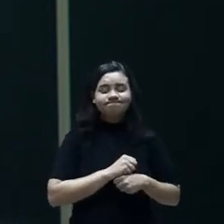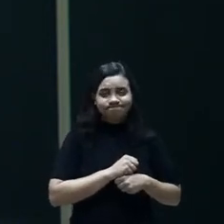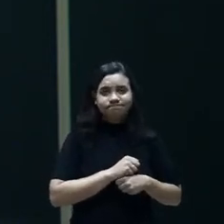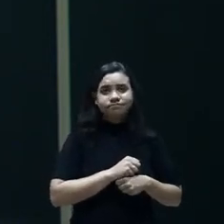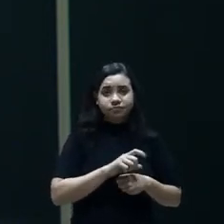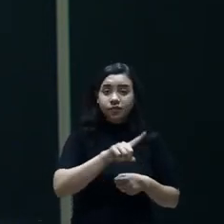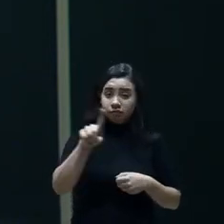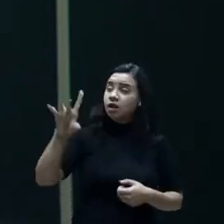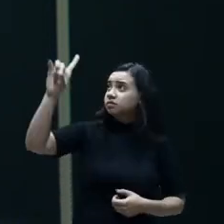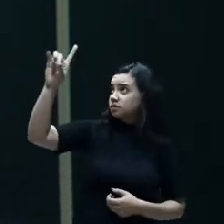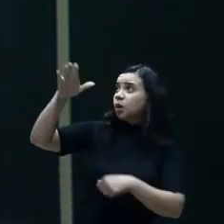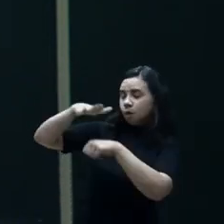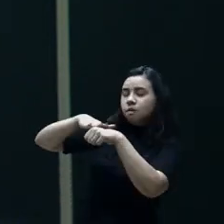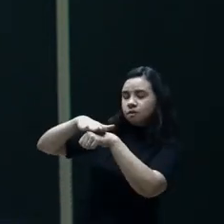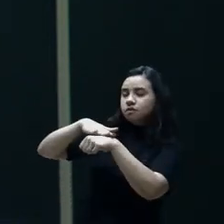fale com Deus agora.